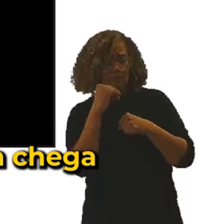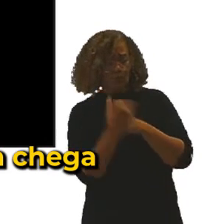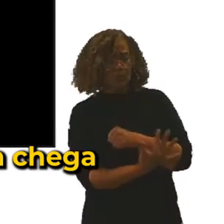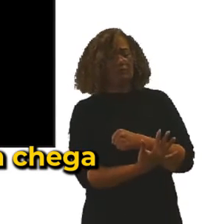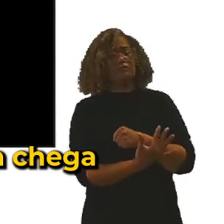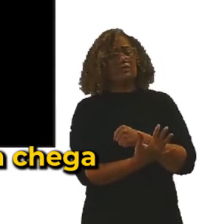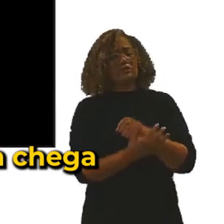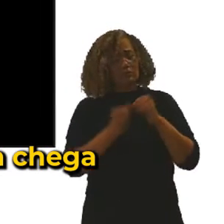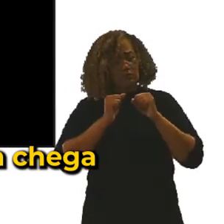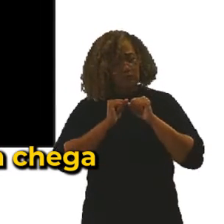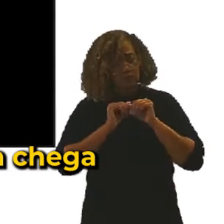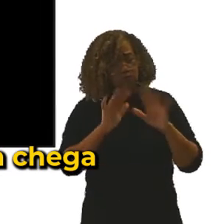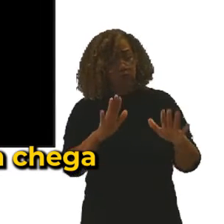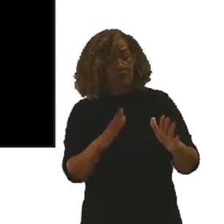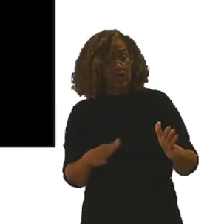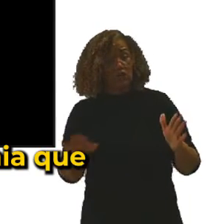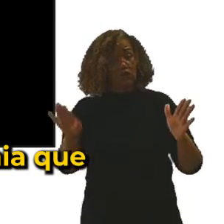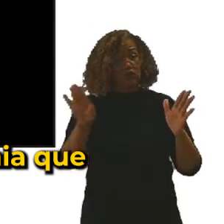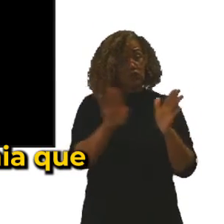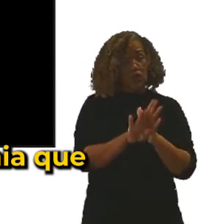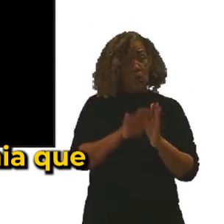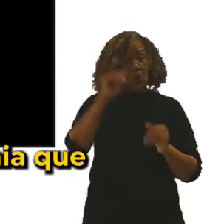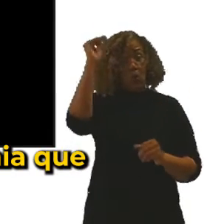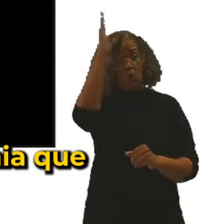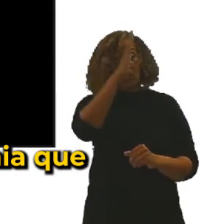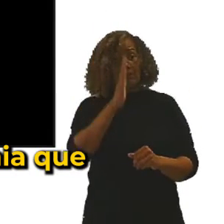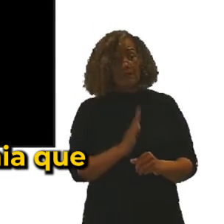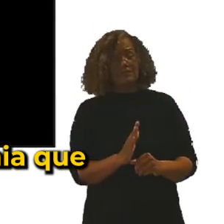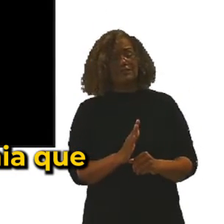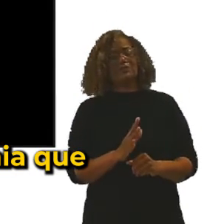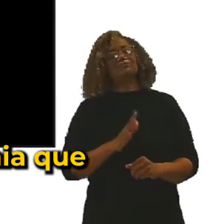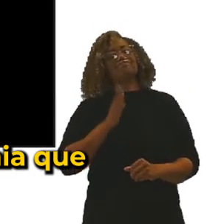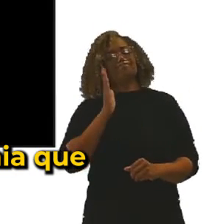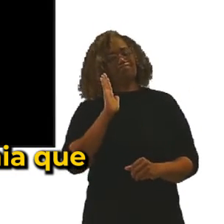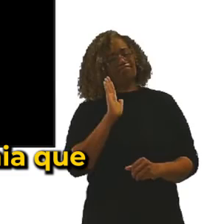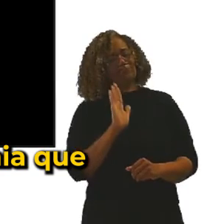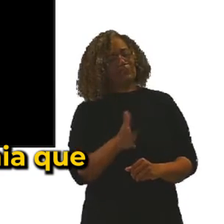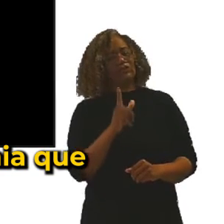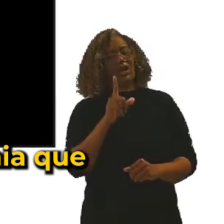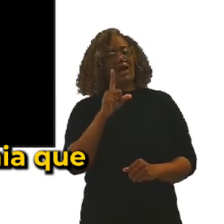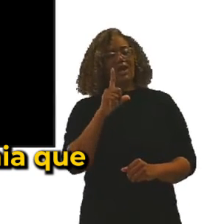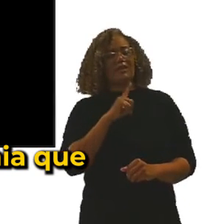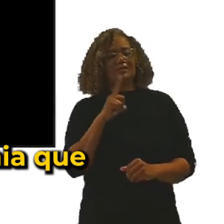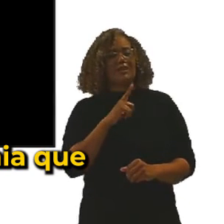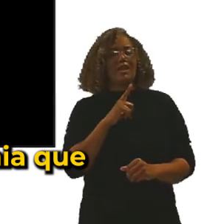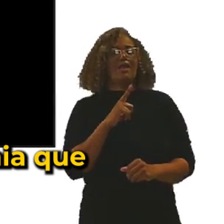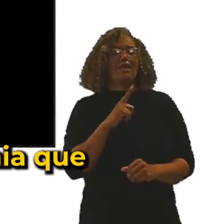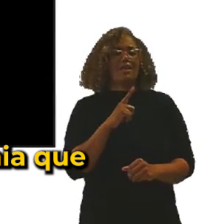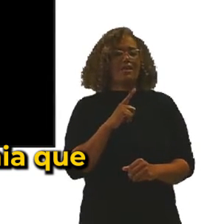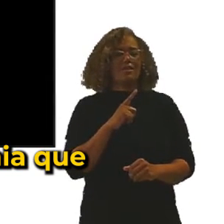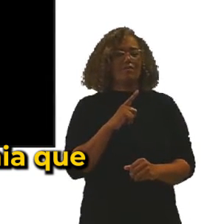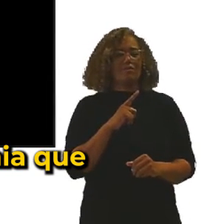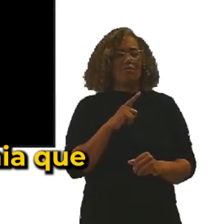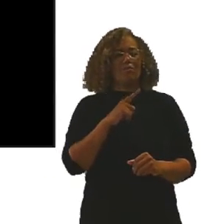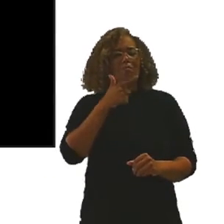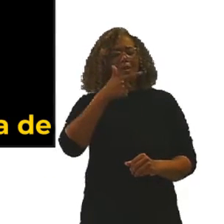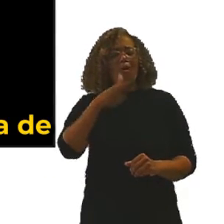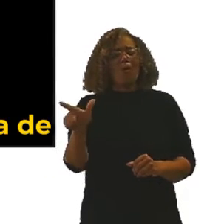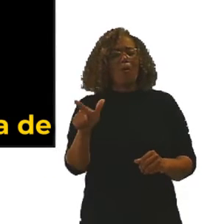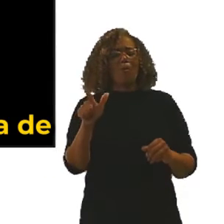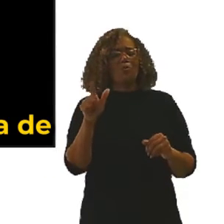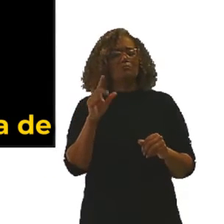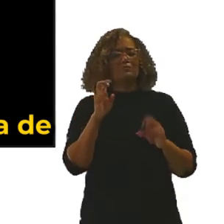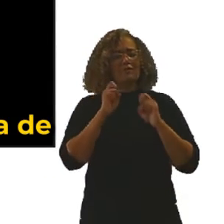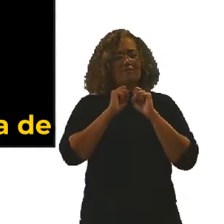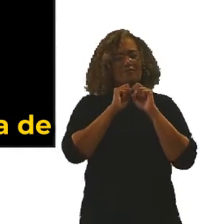coronavírus ela chega no Brasil, nós já temos, portanto, uma outra pandemia que nós estamos enfrentando.